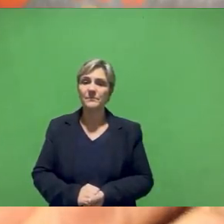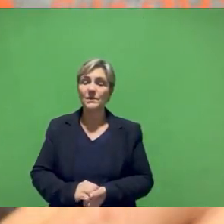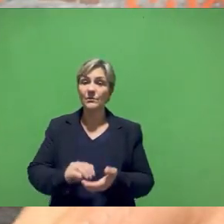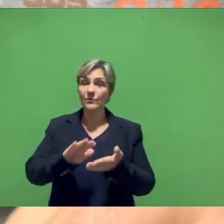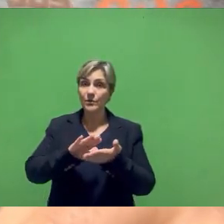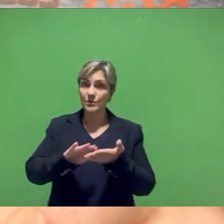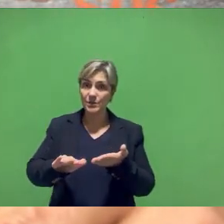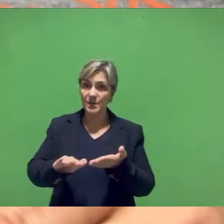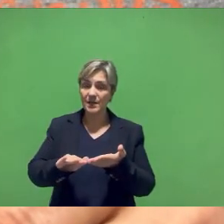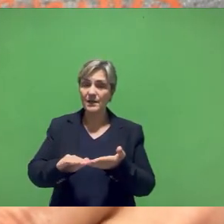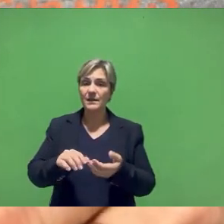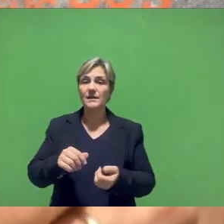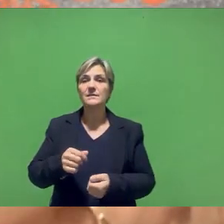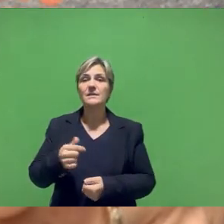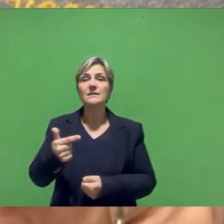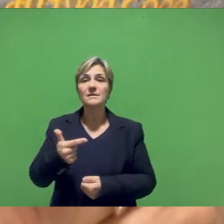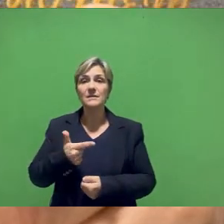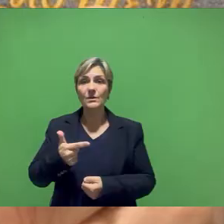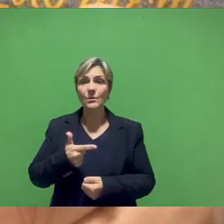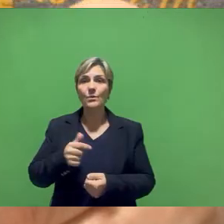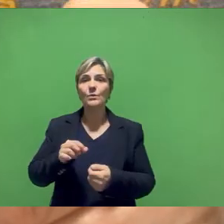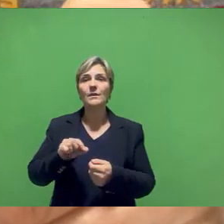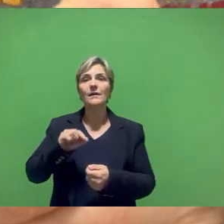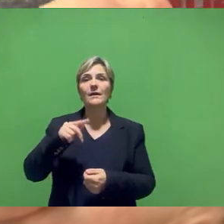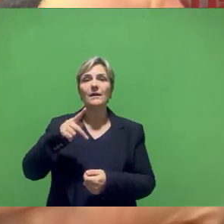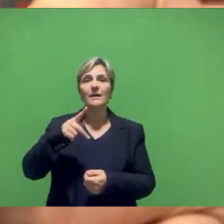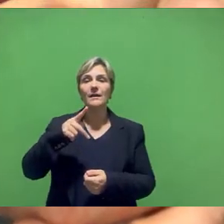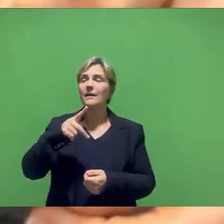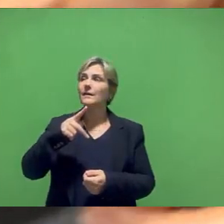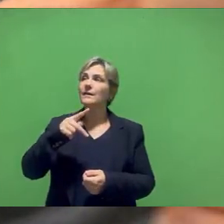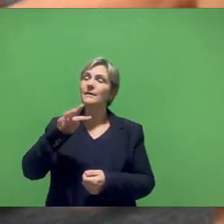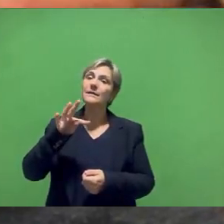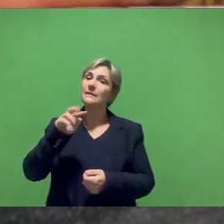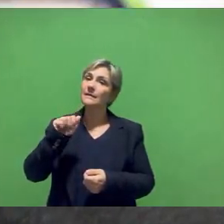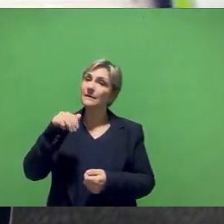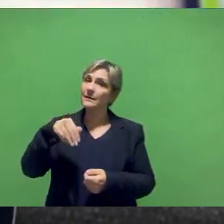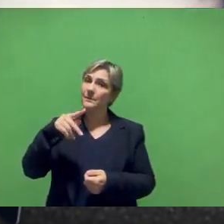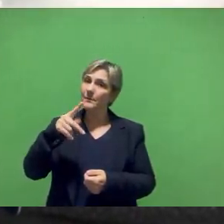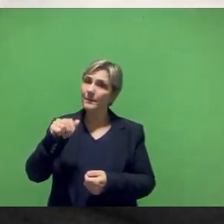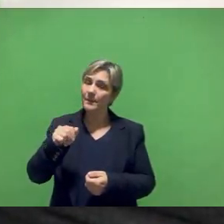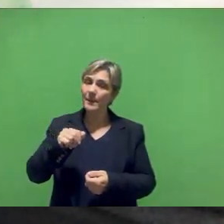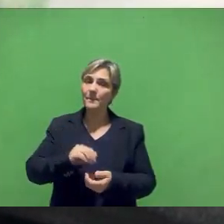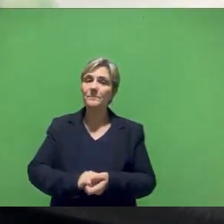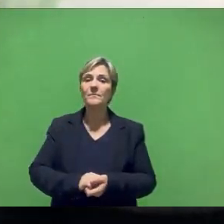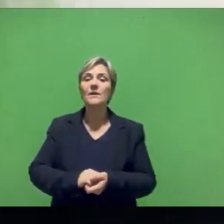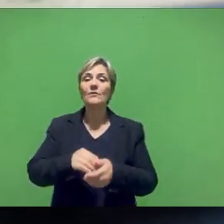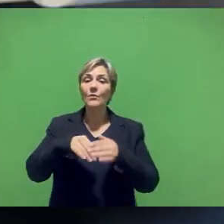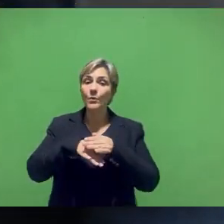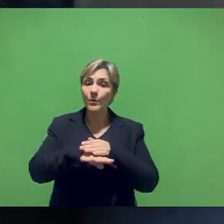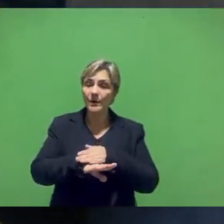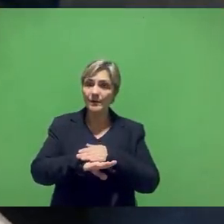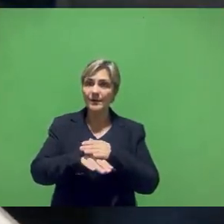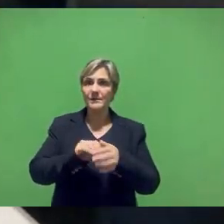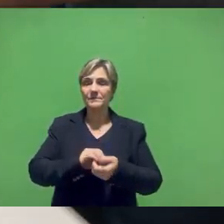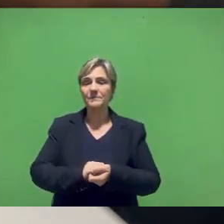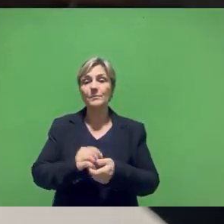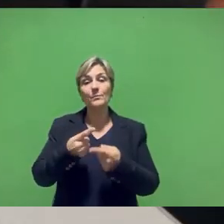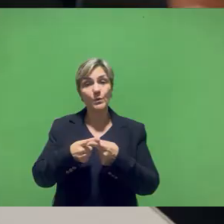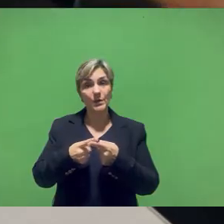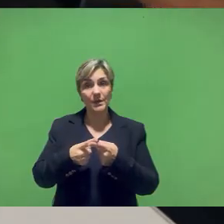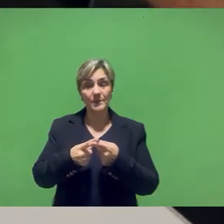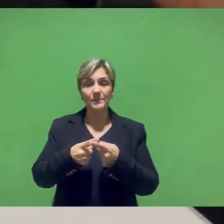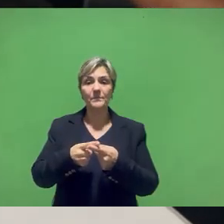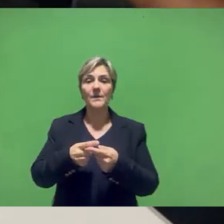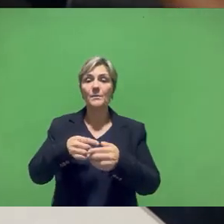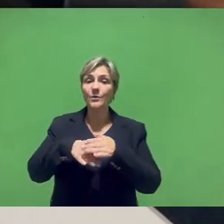Vou tirar essa tampa extra, ela tem mais uma tampa protetora. E essa tampa eu vou guardar, tá? Por que eu